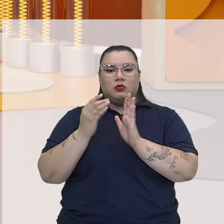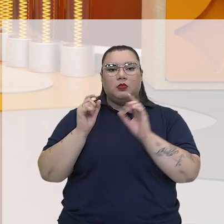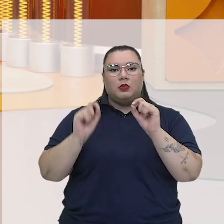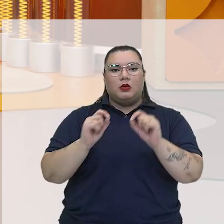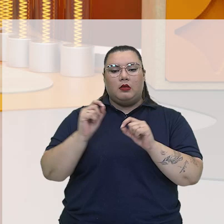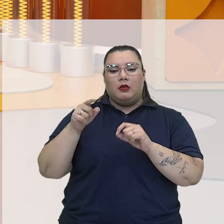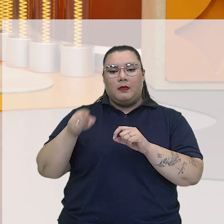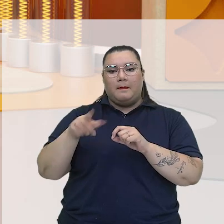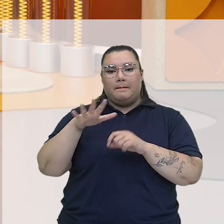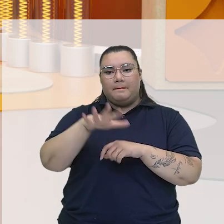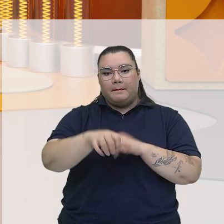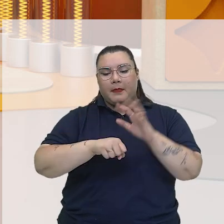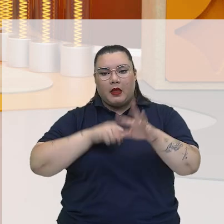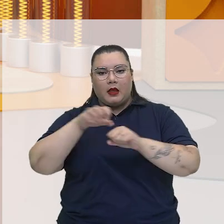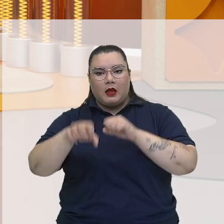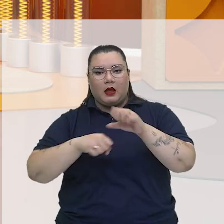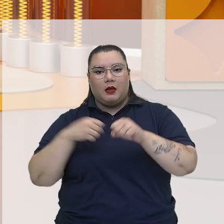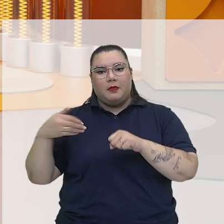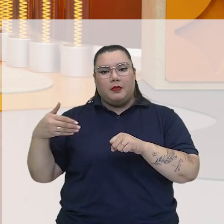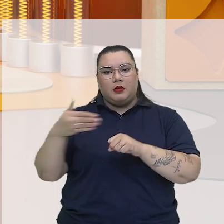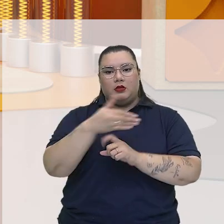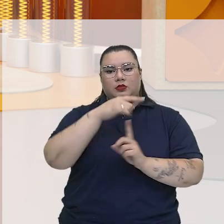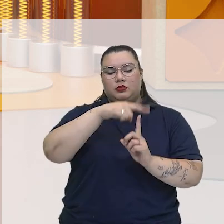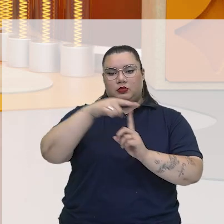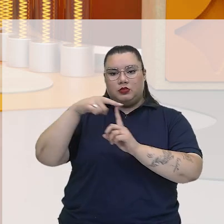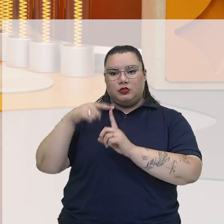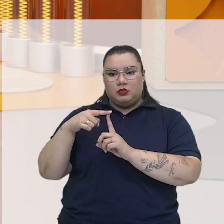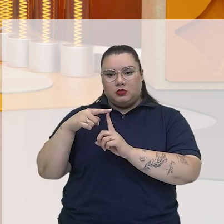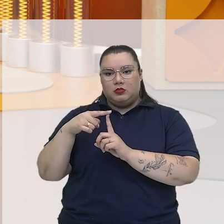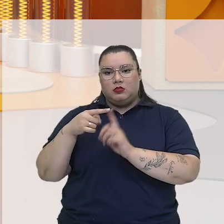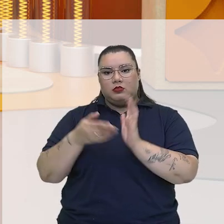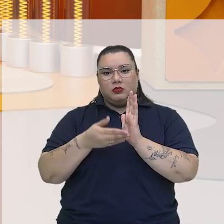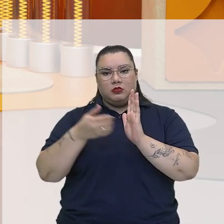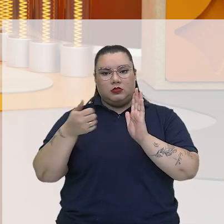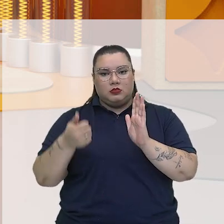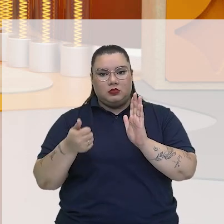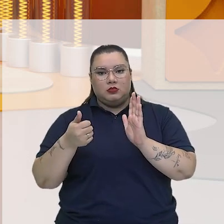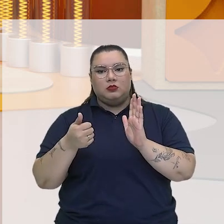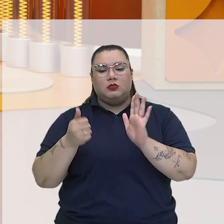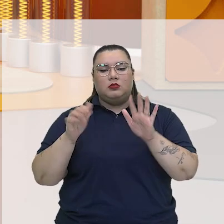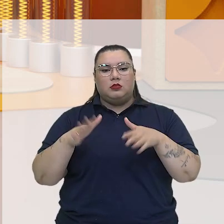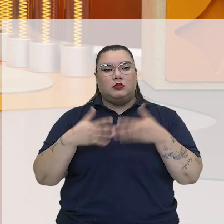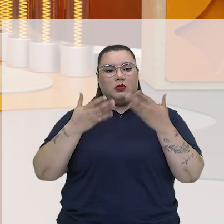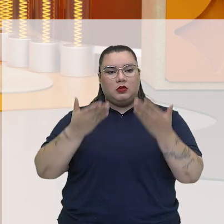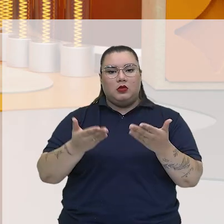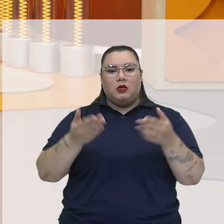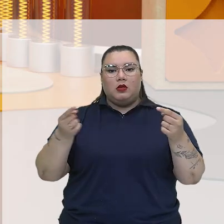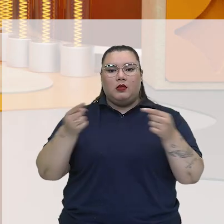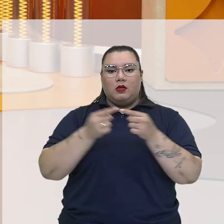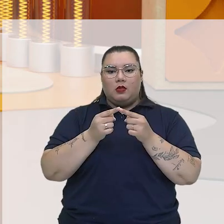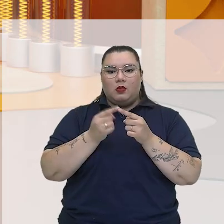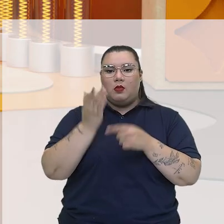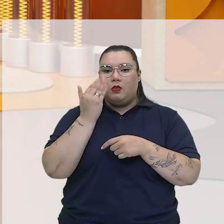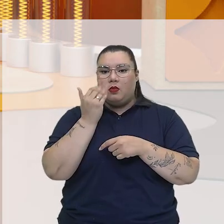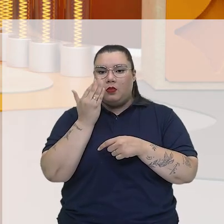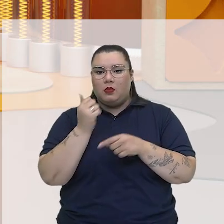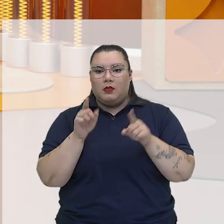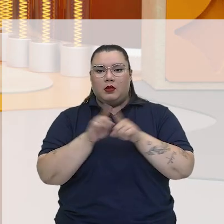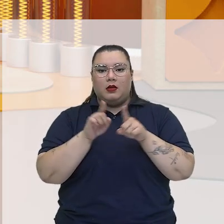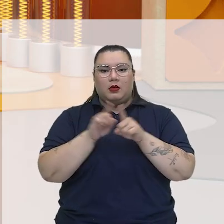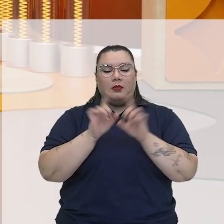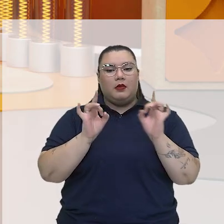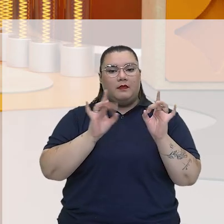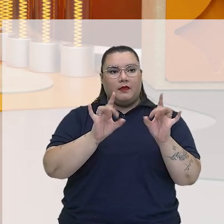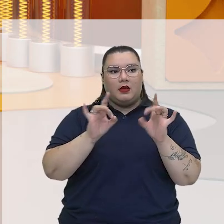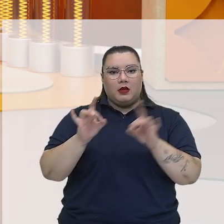espécies. E eles acabam tirando dessas espécies o seu sustento, tanto para comer quanto para vender o seu